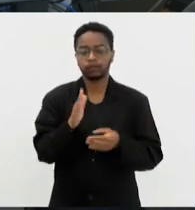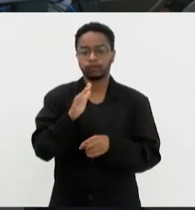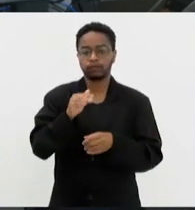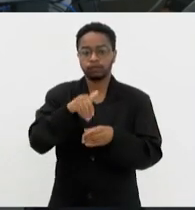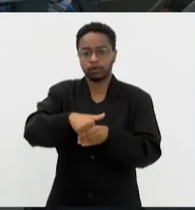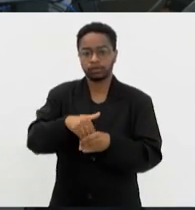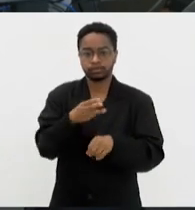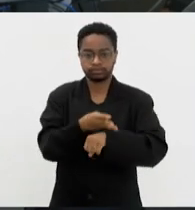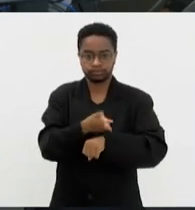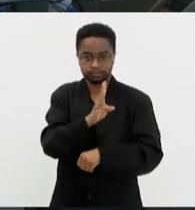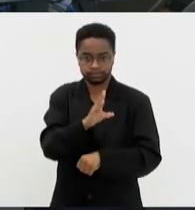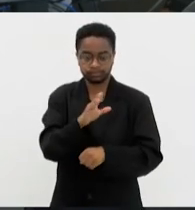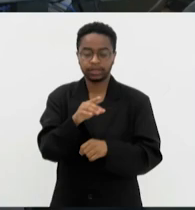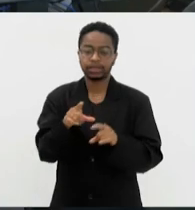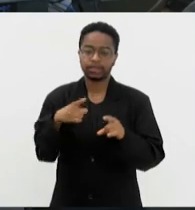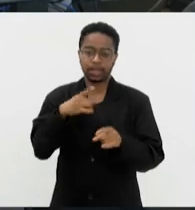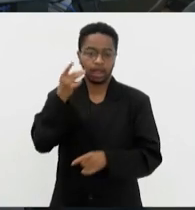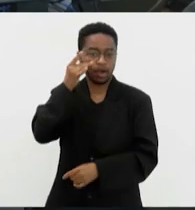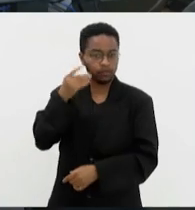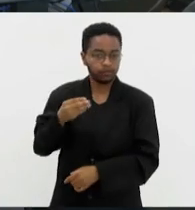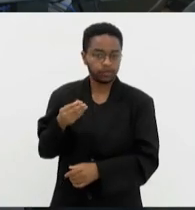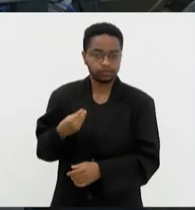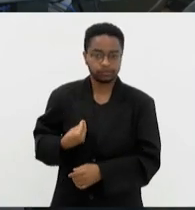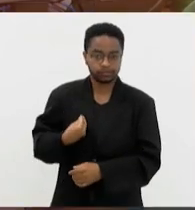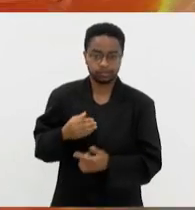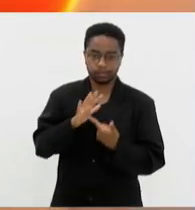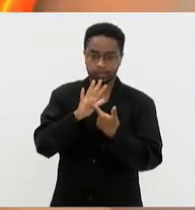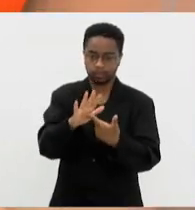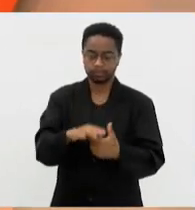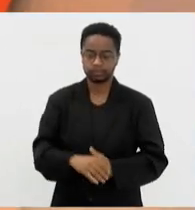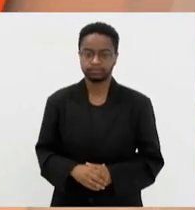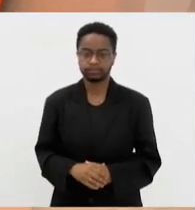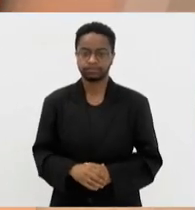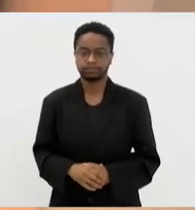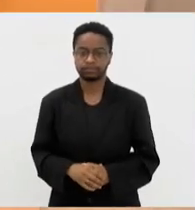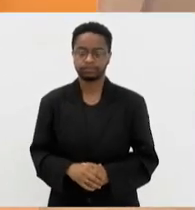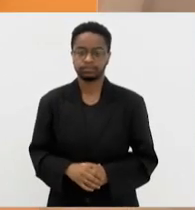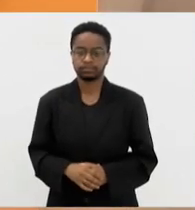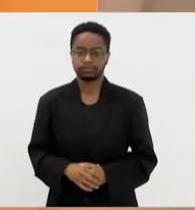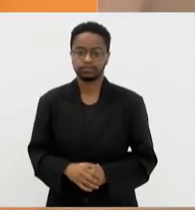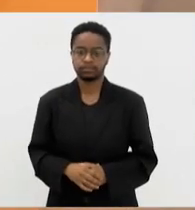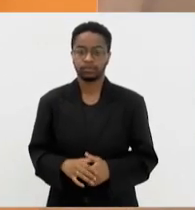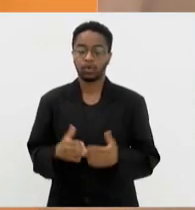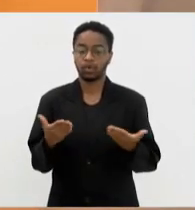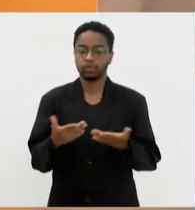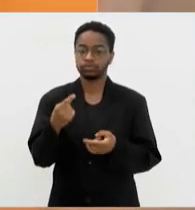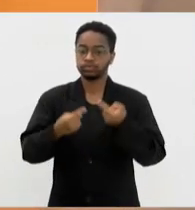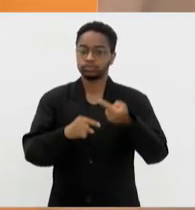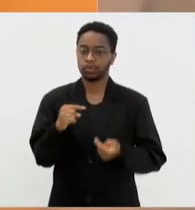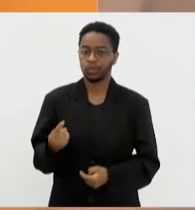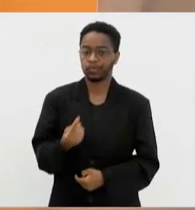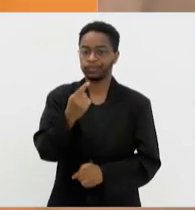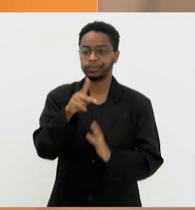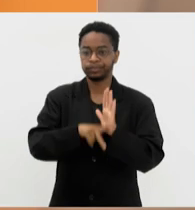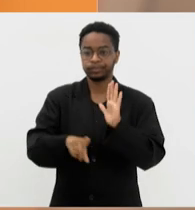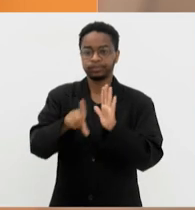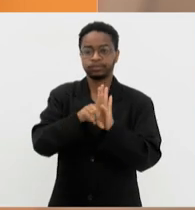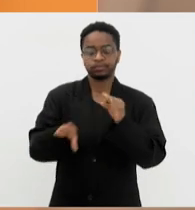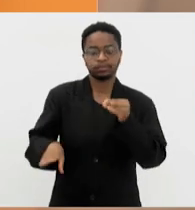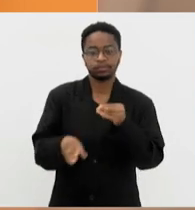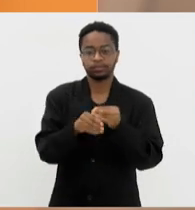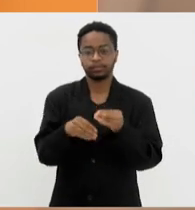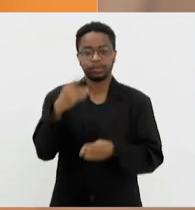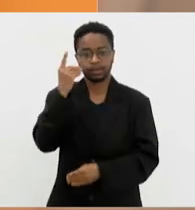3 da tarde com transmissão ao vivo da TV Alerj. Em discussão única, projeto de lei complementar